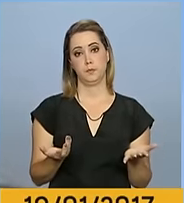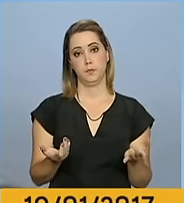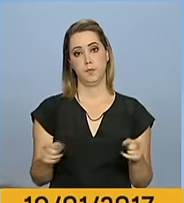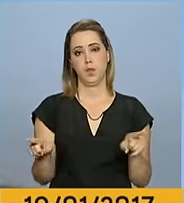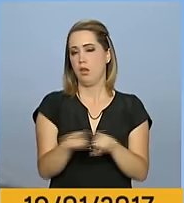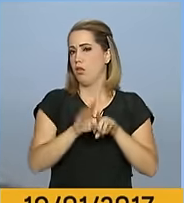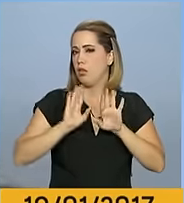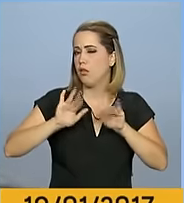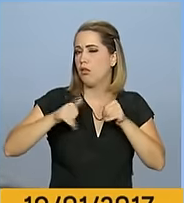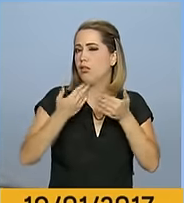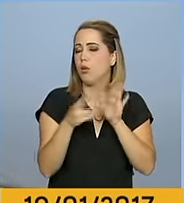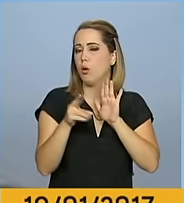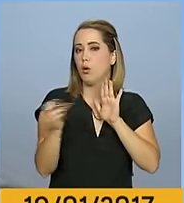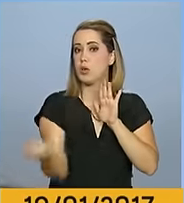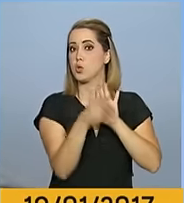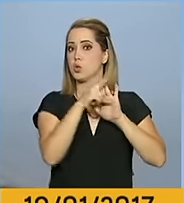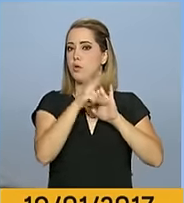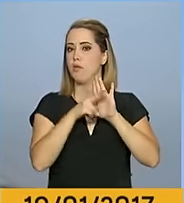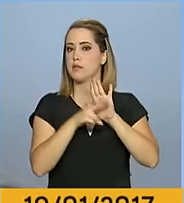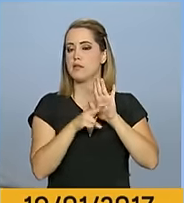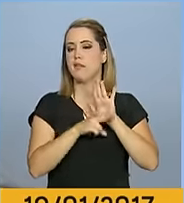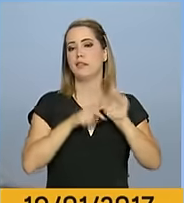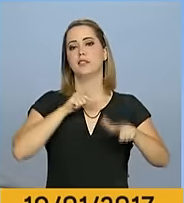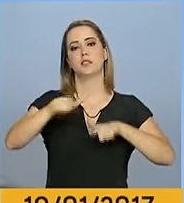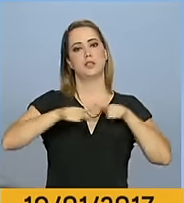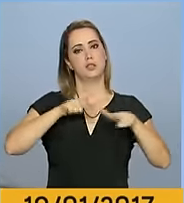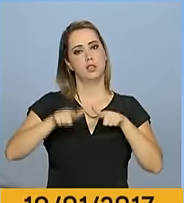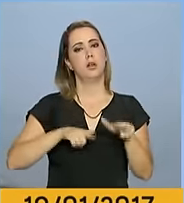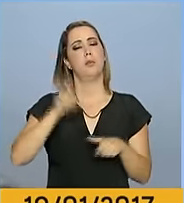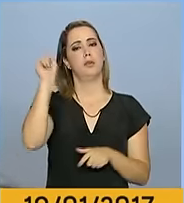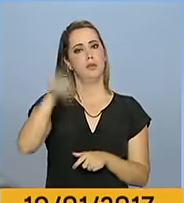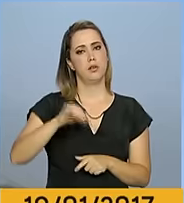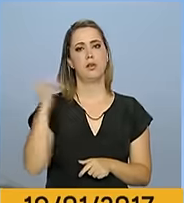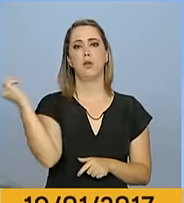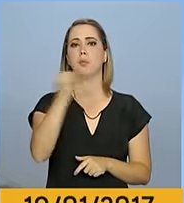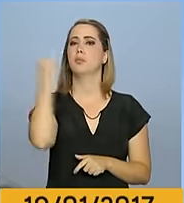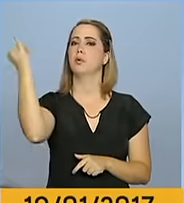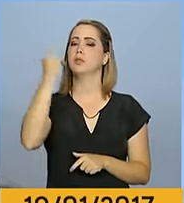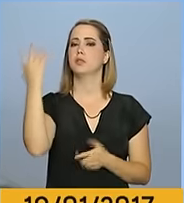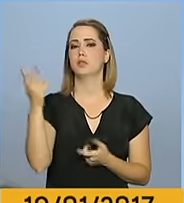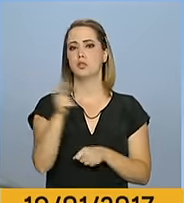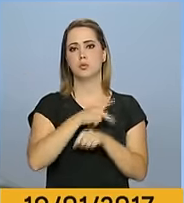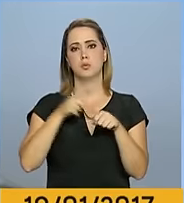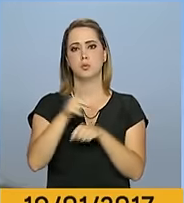a reforma trabalhista, que é fundamental para o país.